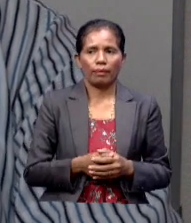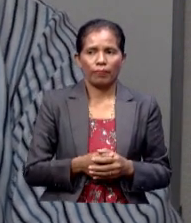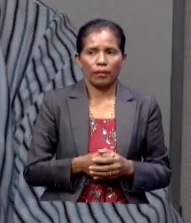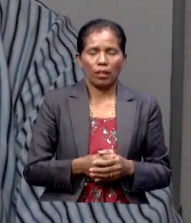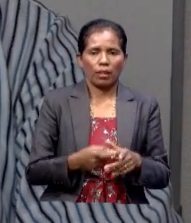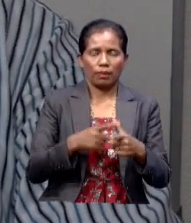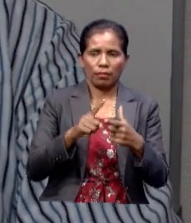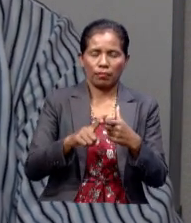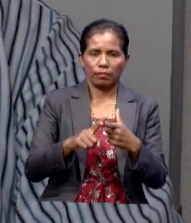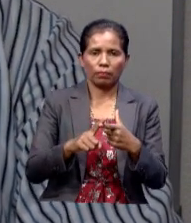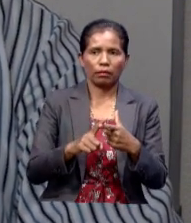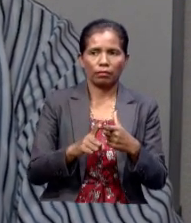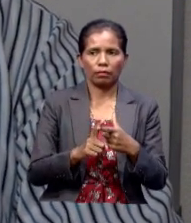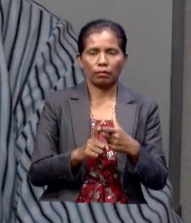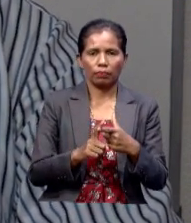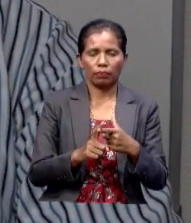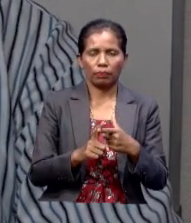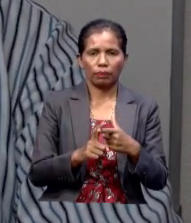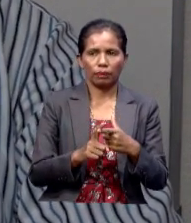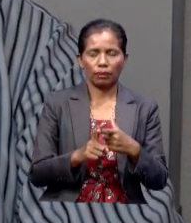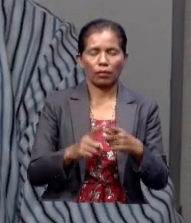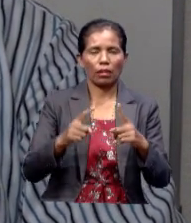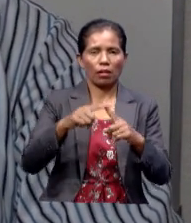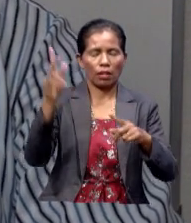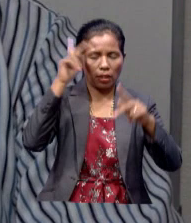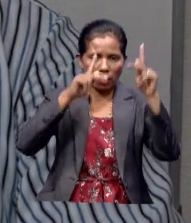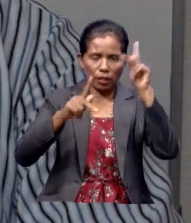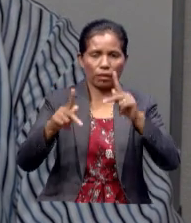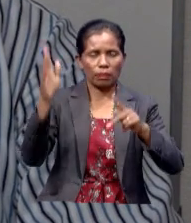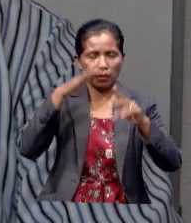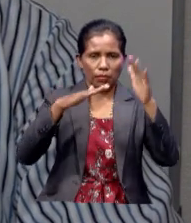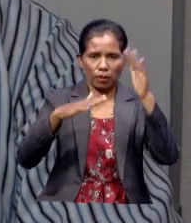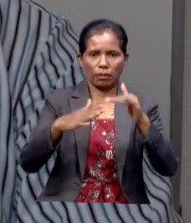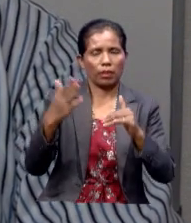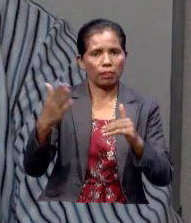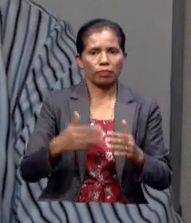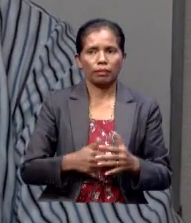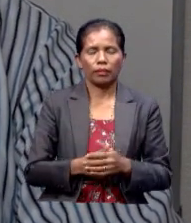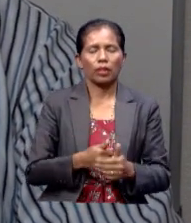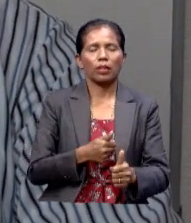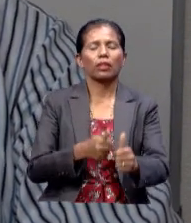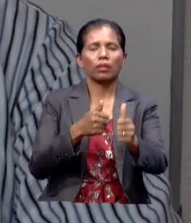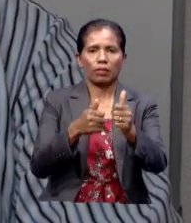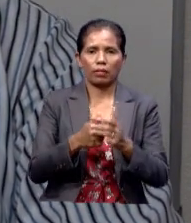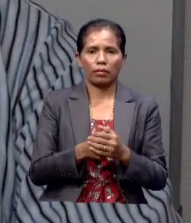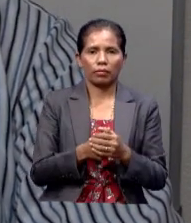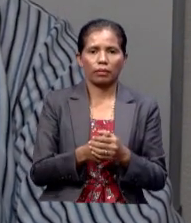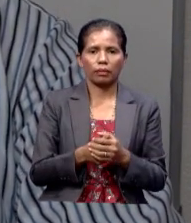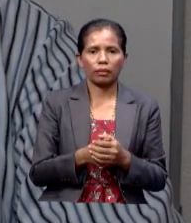Segundo, ba caso acontecimento né tua alegação e a